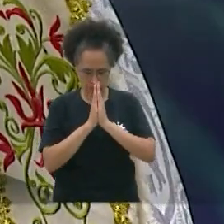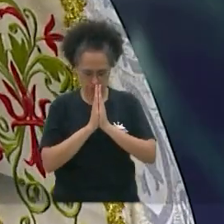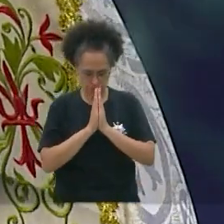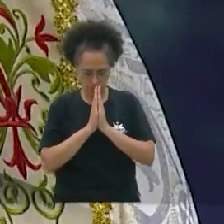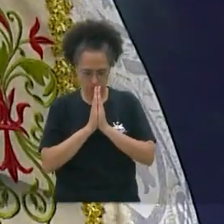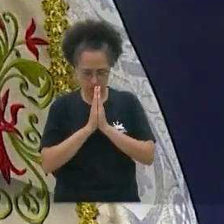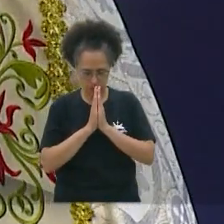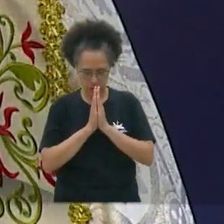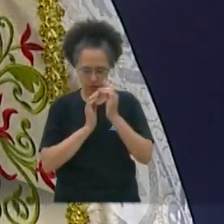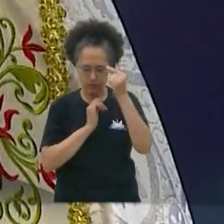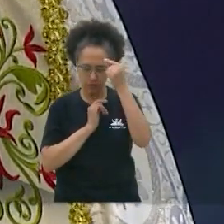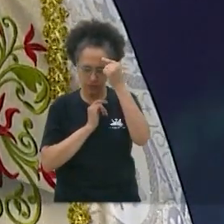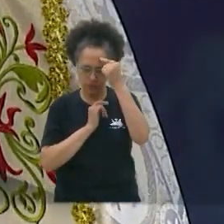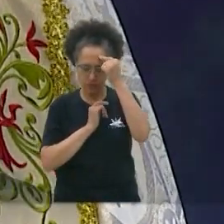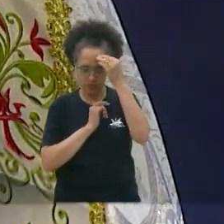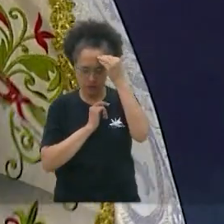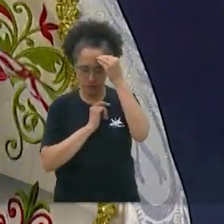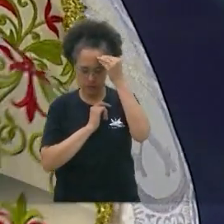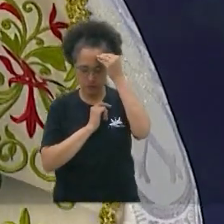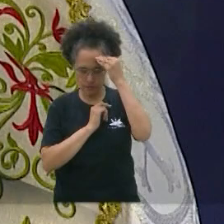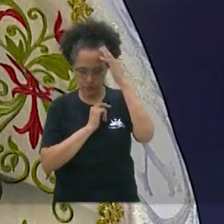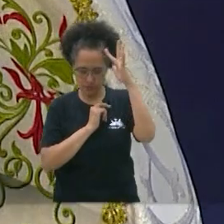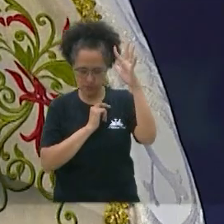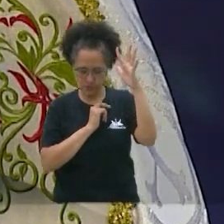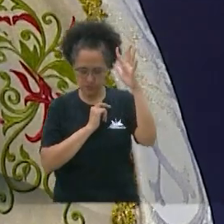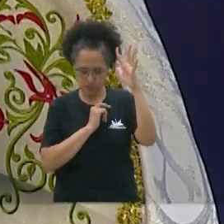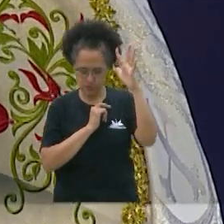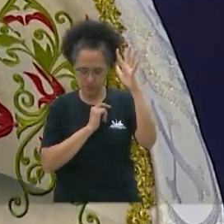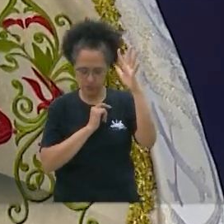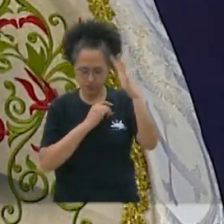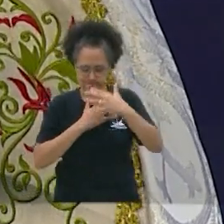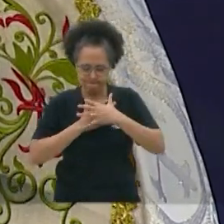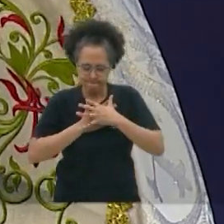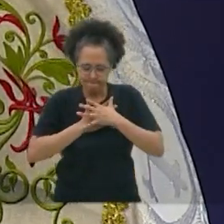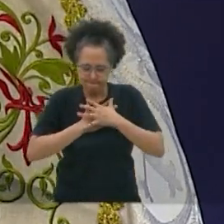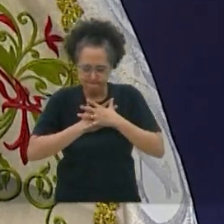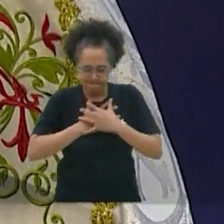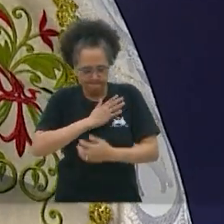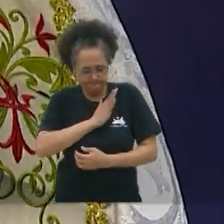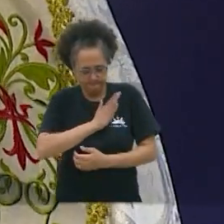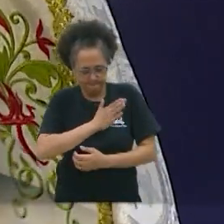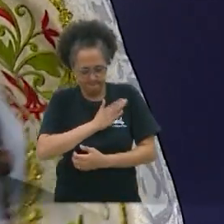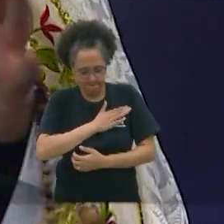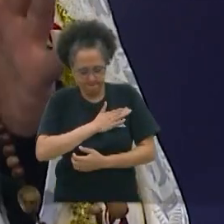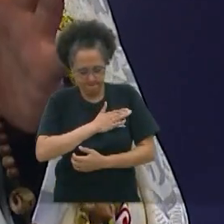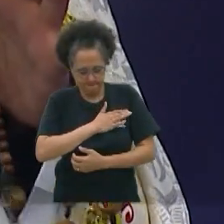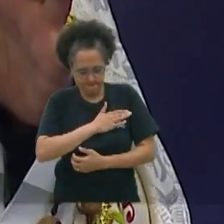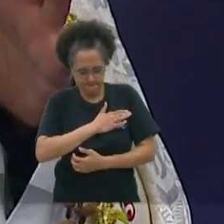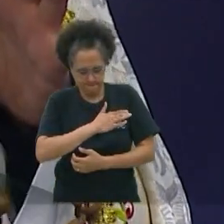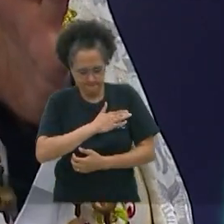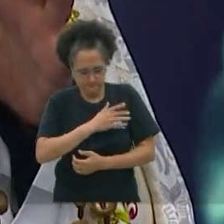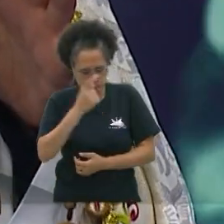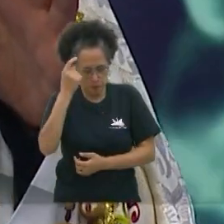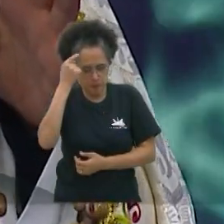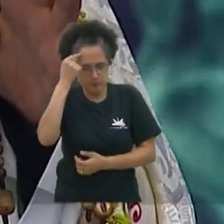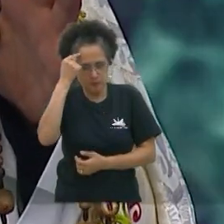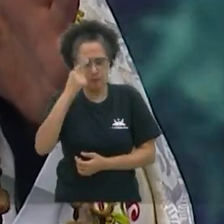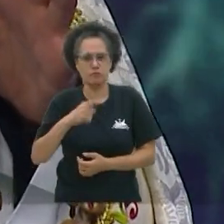para meditarmos e também abastecer o nosso coração, a nossa